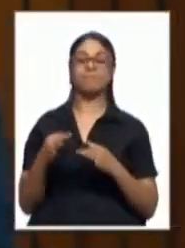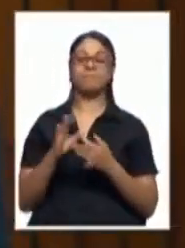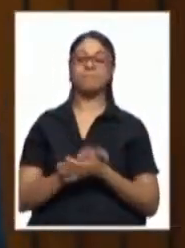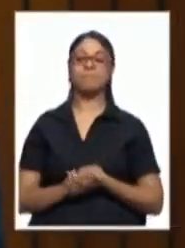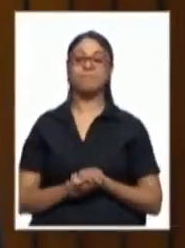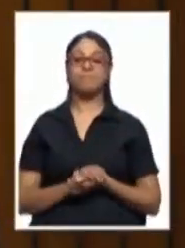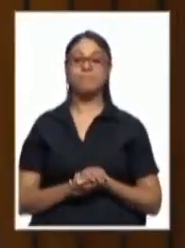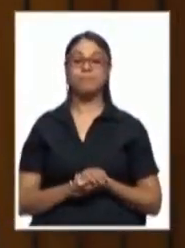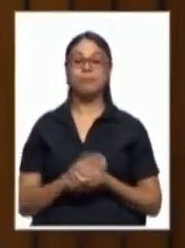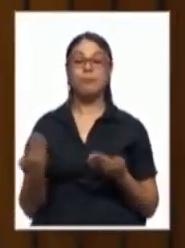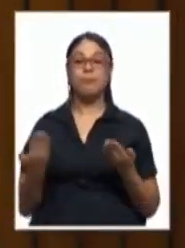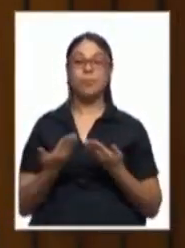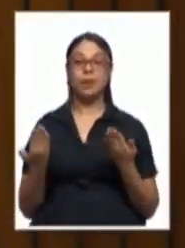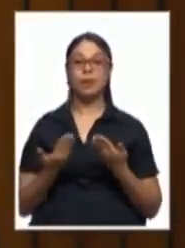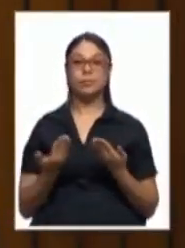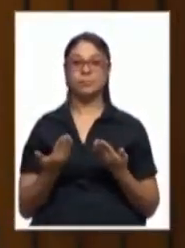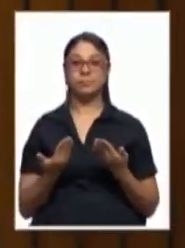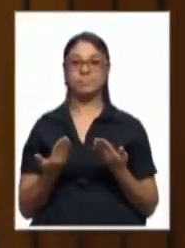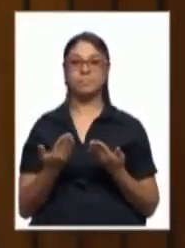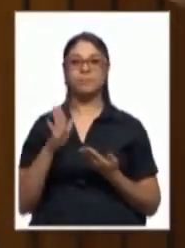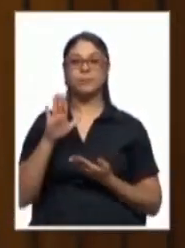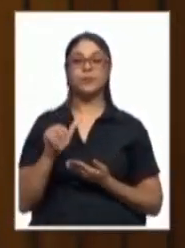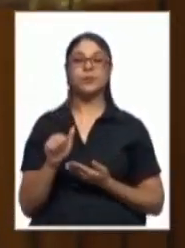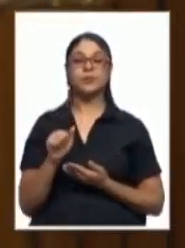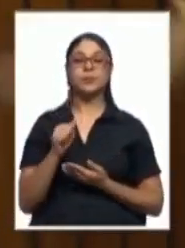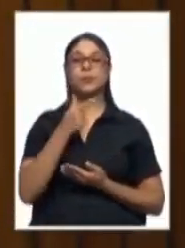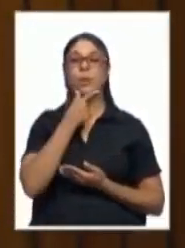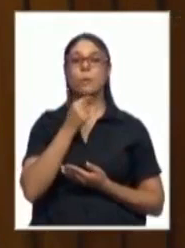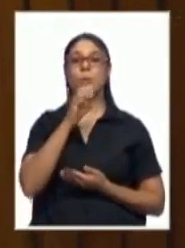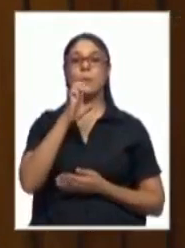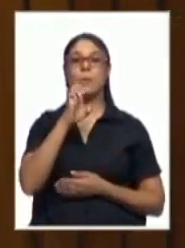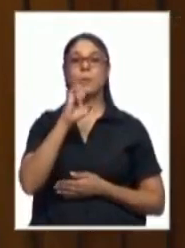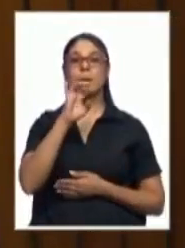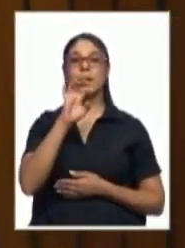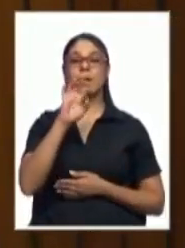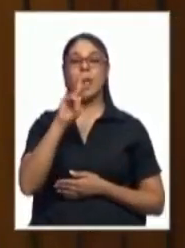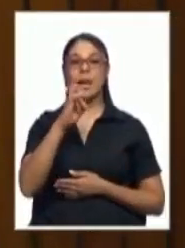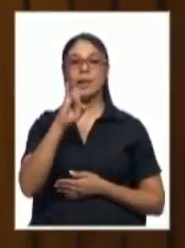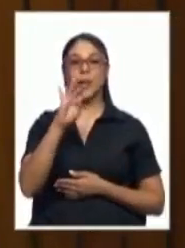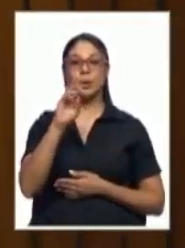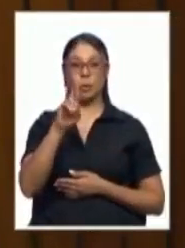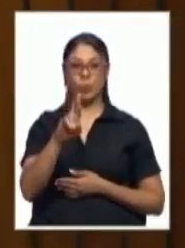a gente vai agora chamar o repórter Heitor Peixoto, é isso?